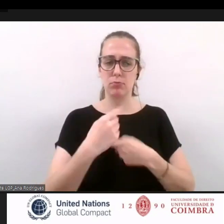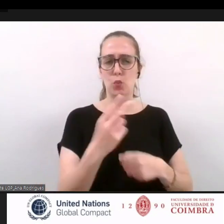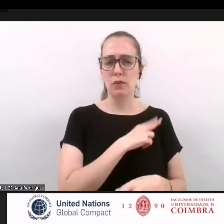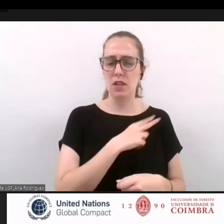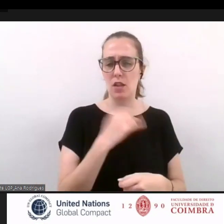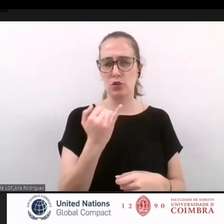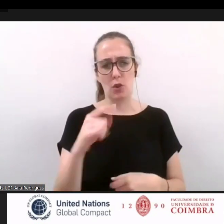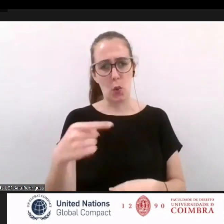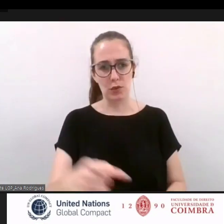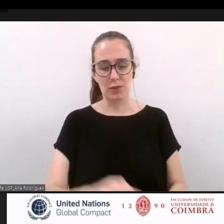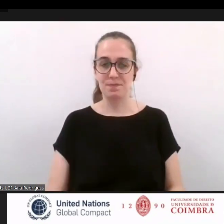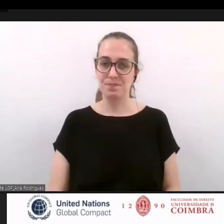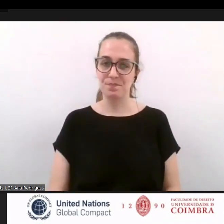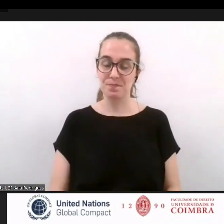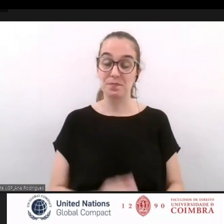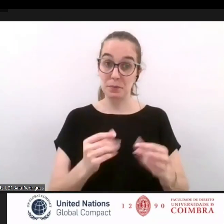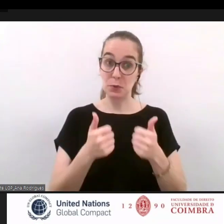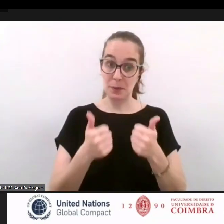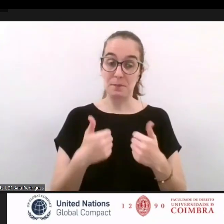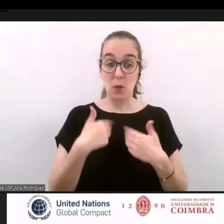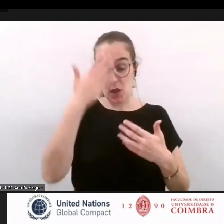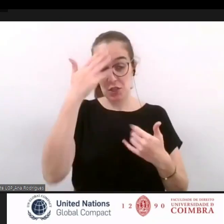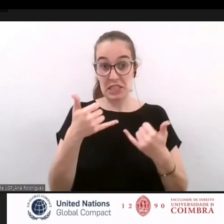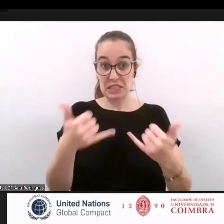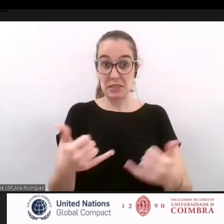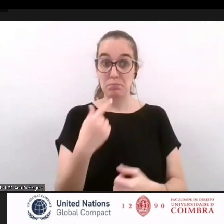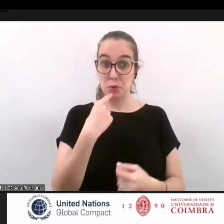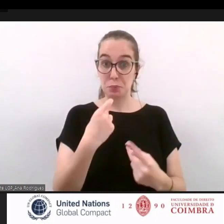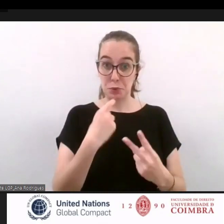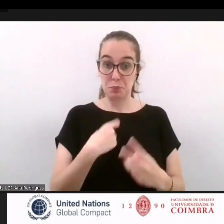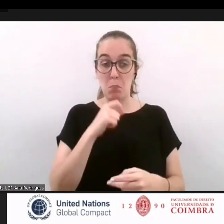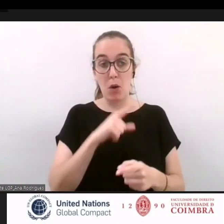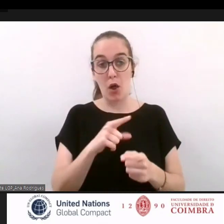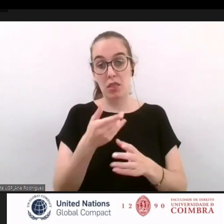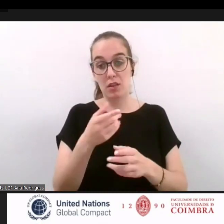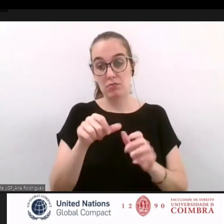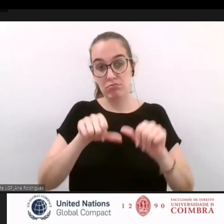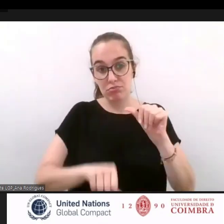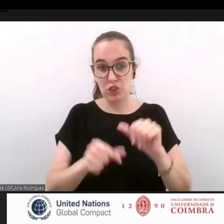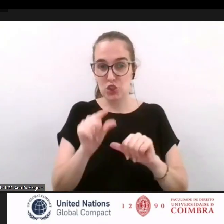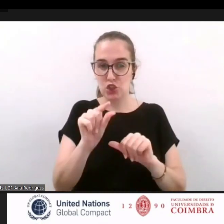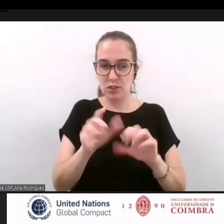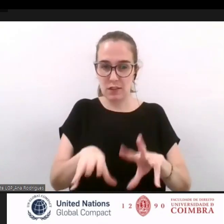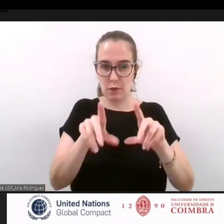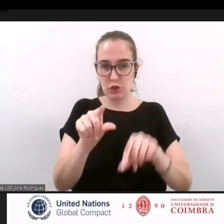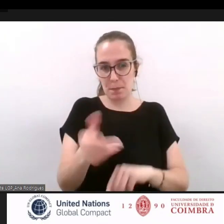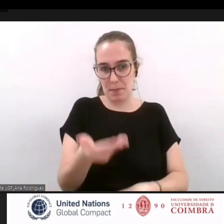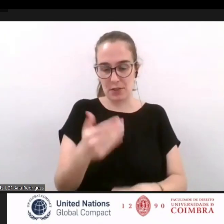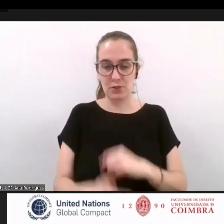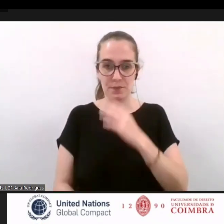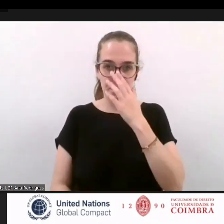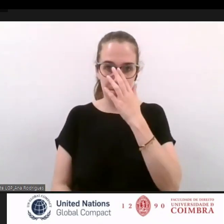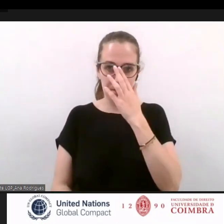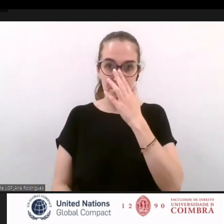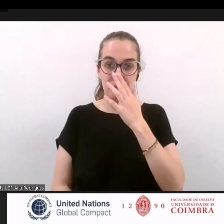bem. Eu creio que agora, ao entrarmos nas perguntas que nos são colocadas pela audiência, também terão a oportunidade de desenvolver um pouco mais. Eu